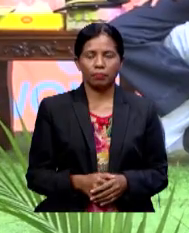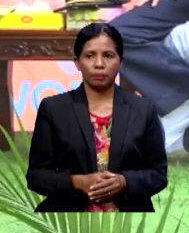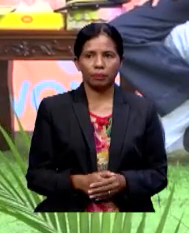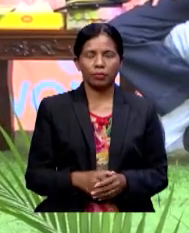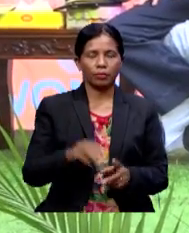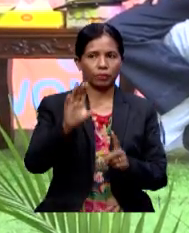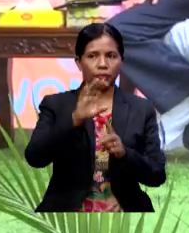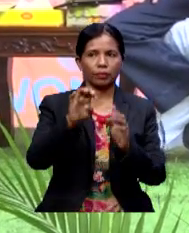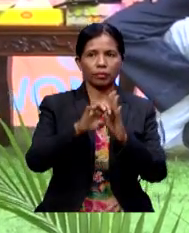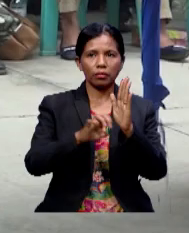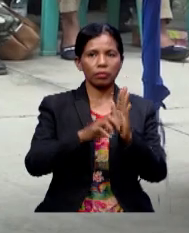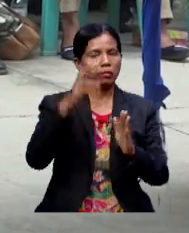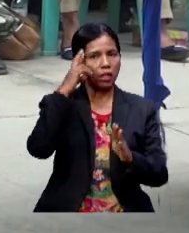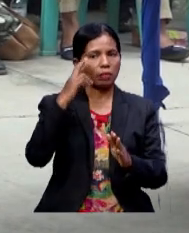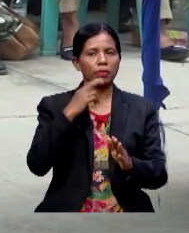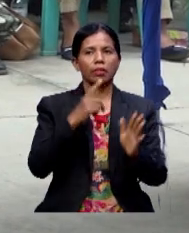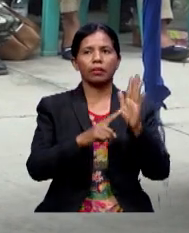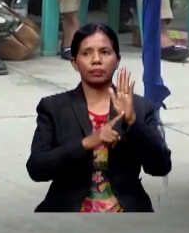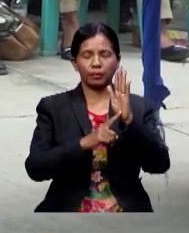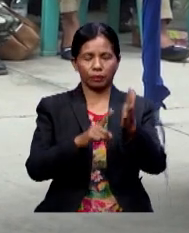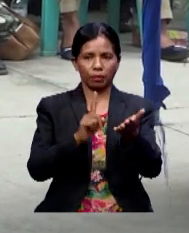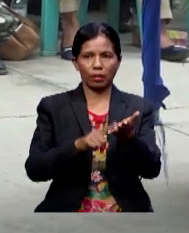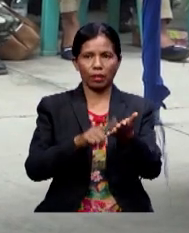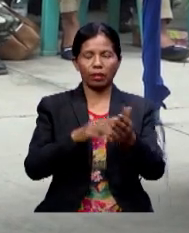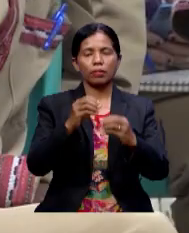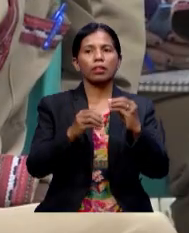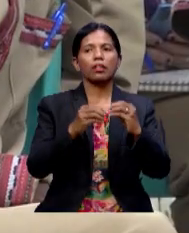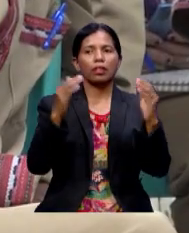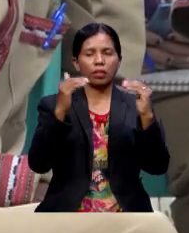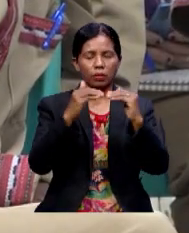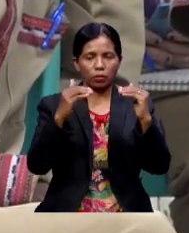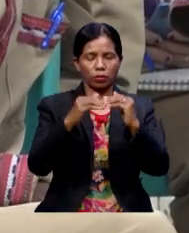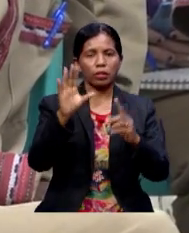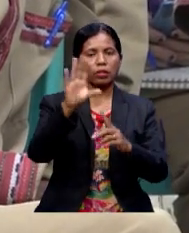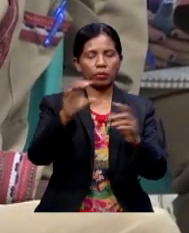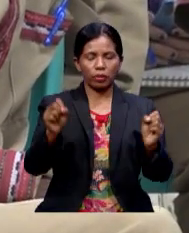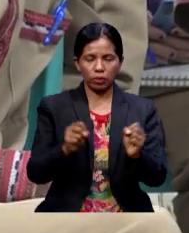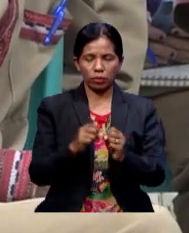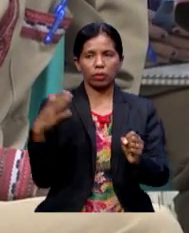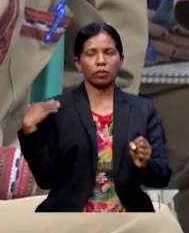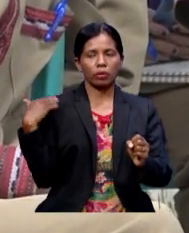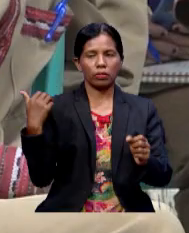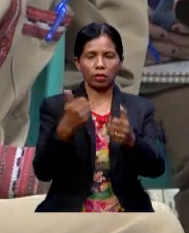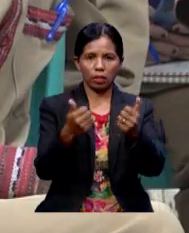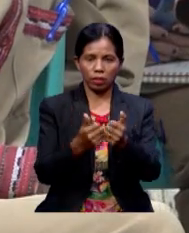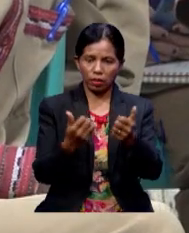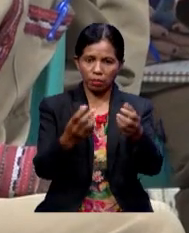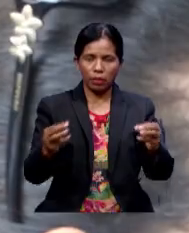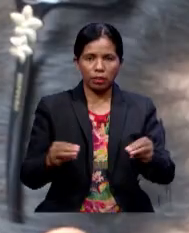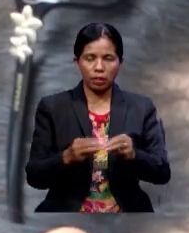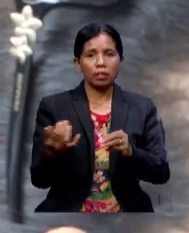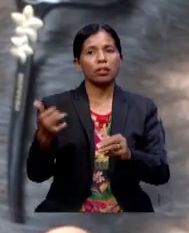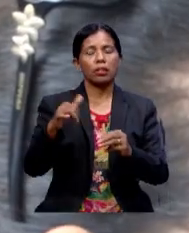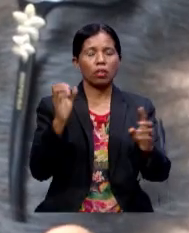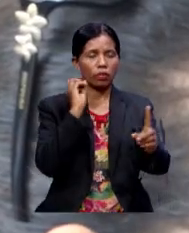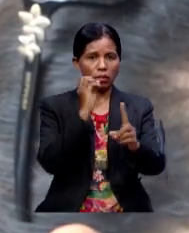Chefe Estado José Ramos Horta atole hirakne lihu si discurso bangira encontro ho líder komunitarius ho juventude arte marciai sira. Objetivo si encontro ne atu